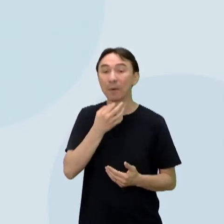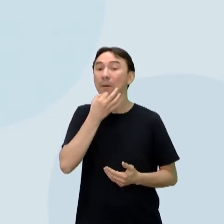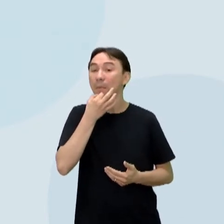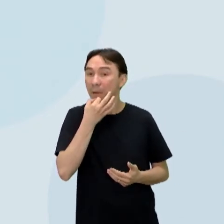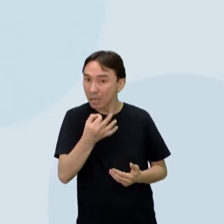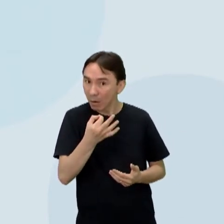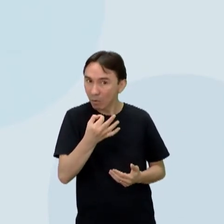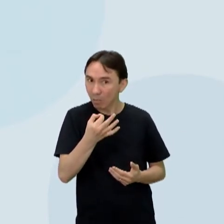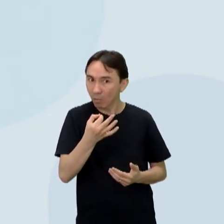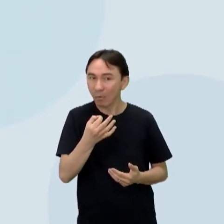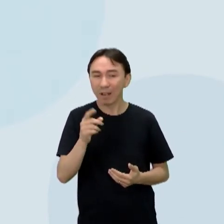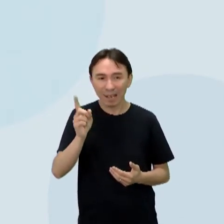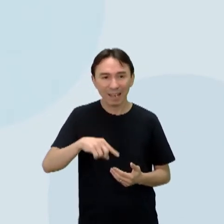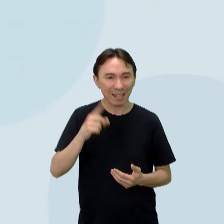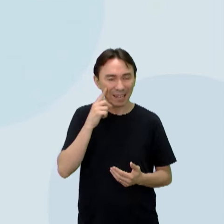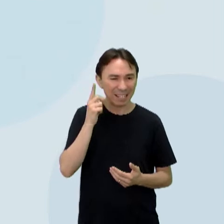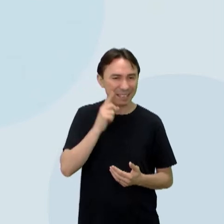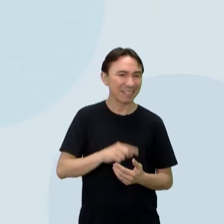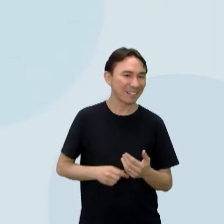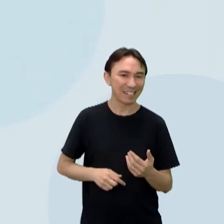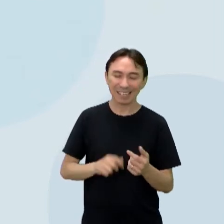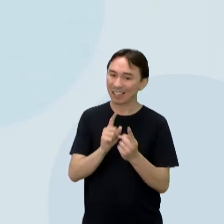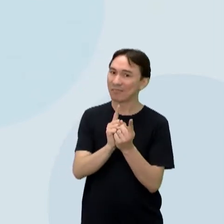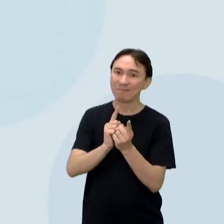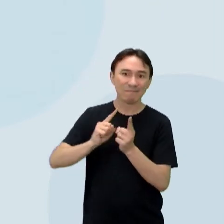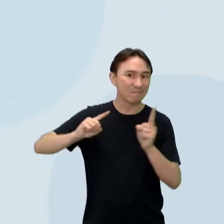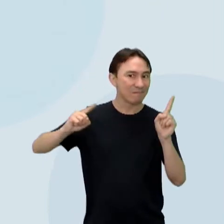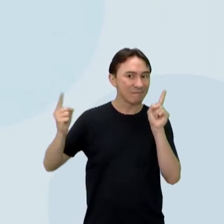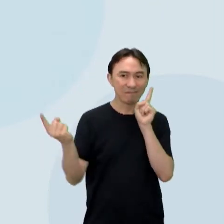antagônicas, ou seja, contrárias, né?